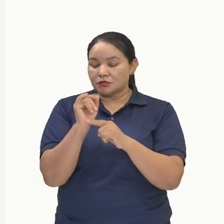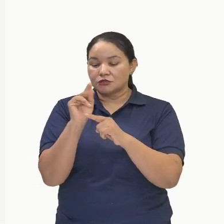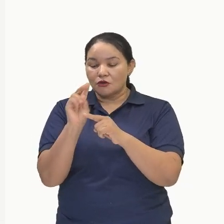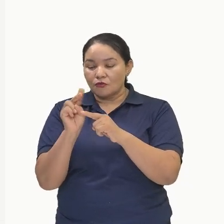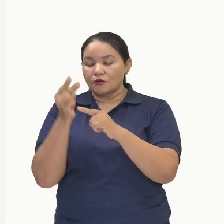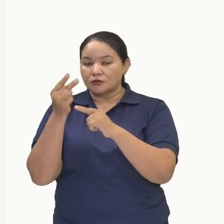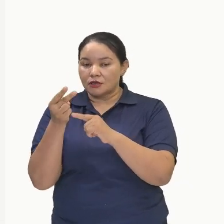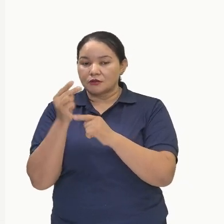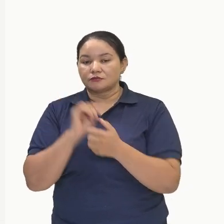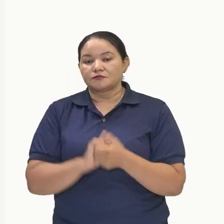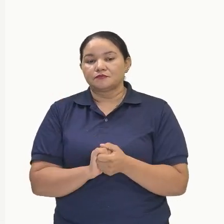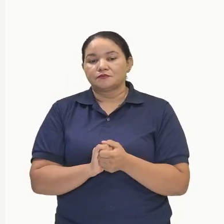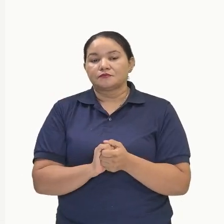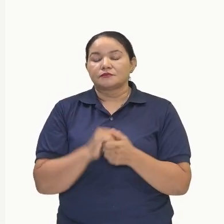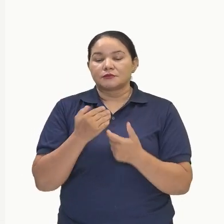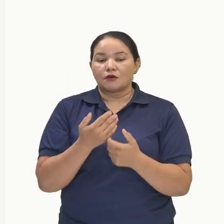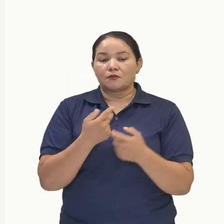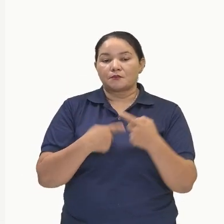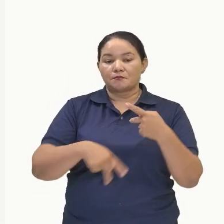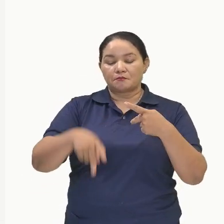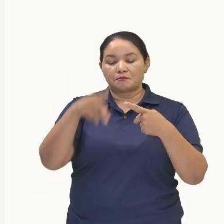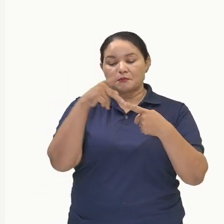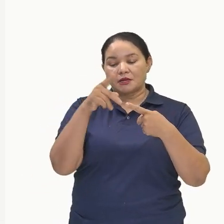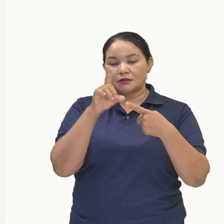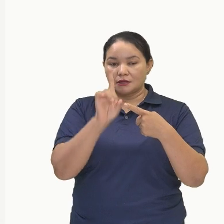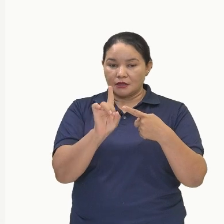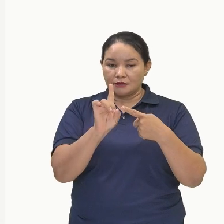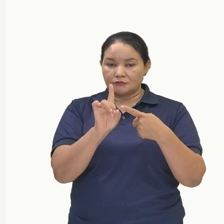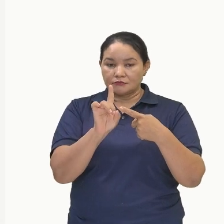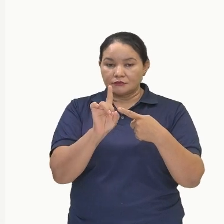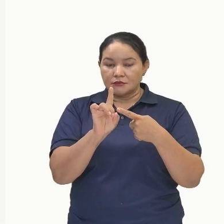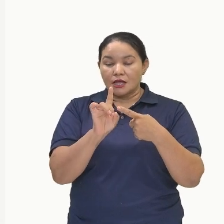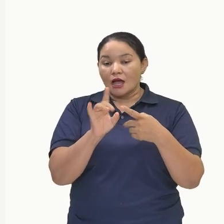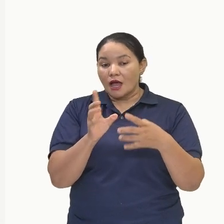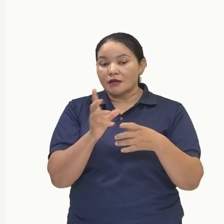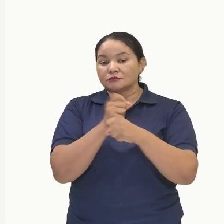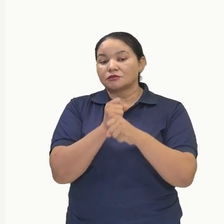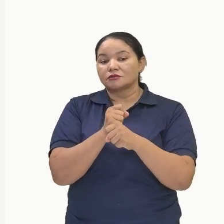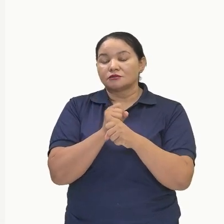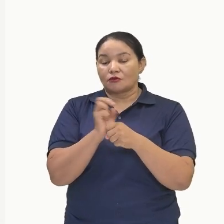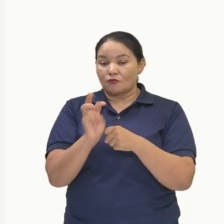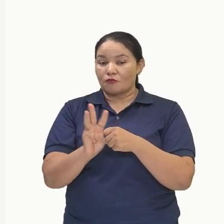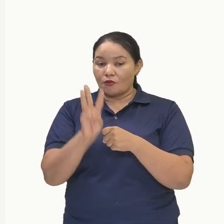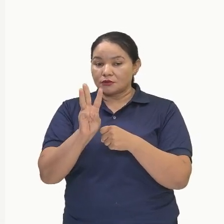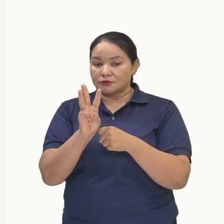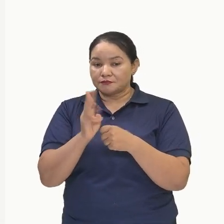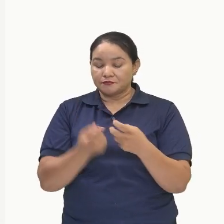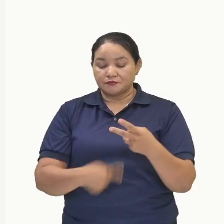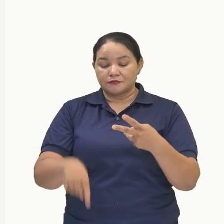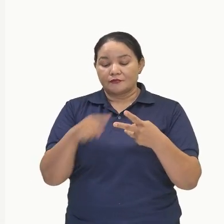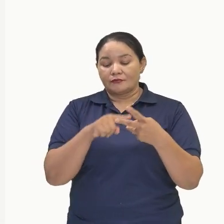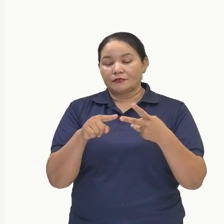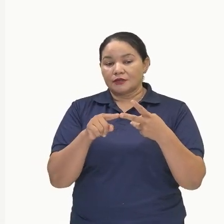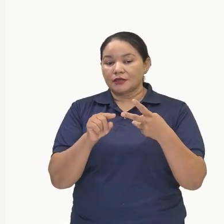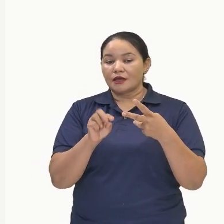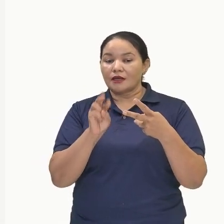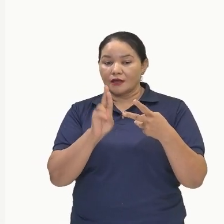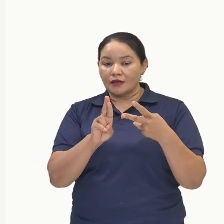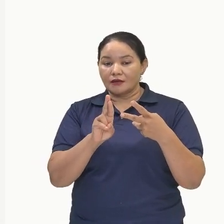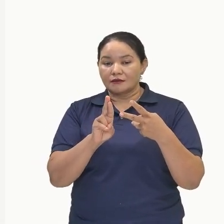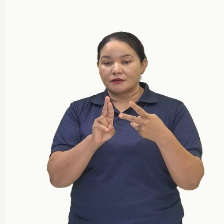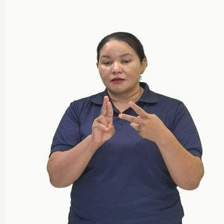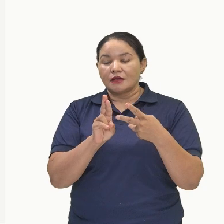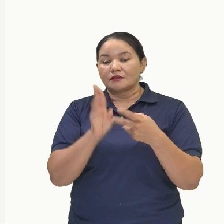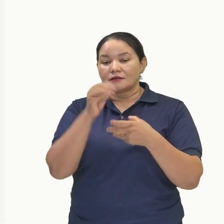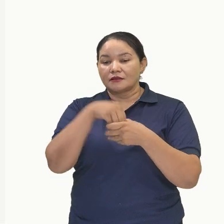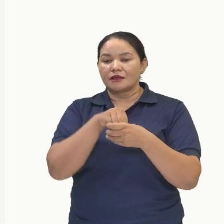potência dissipada é medida em watts, o R' é resistência interna do receptor elétrico e